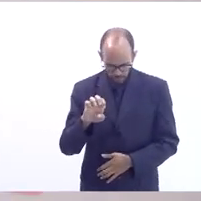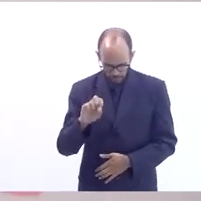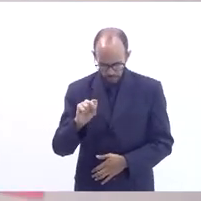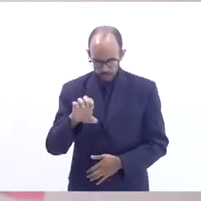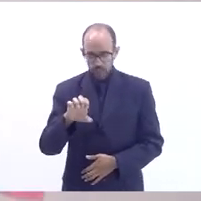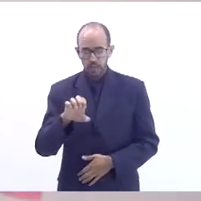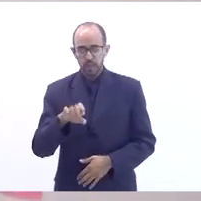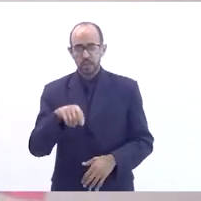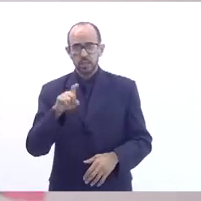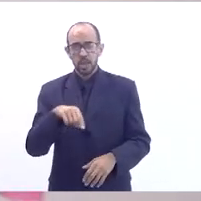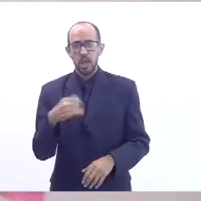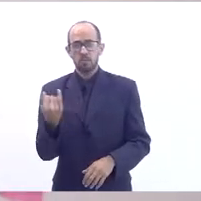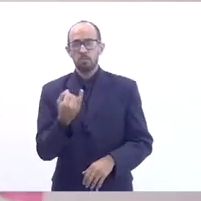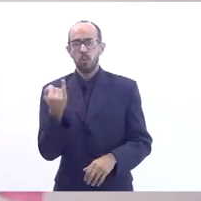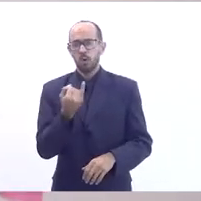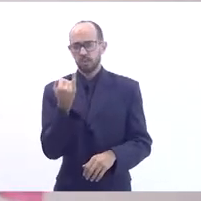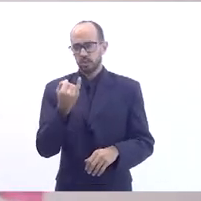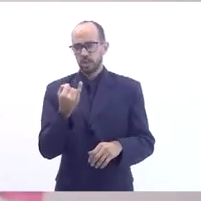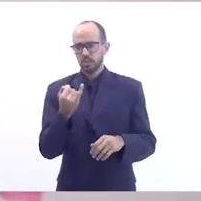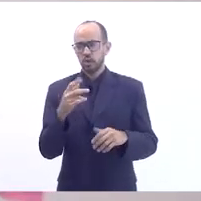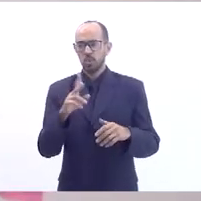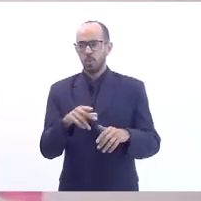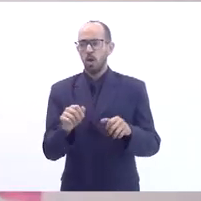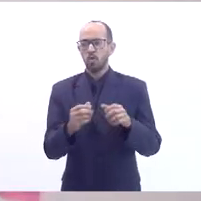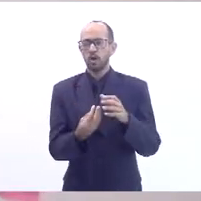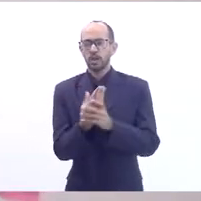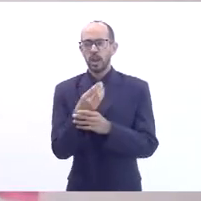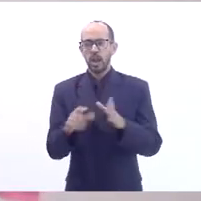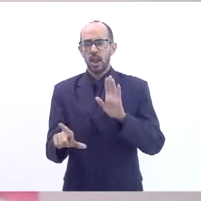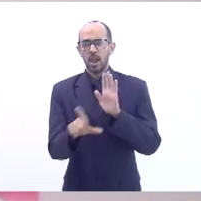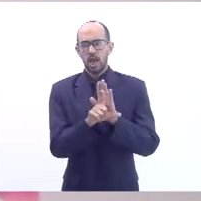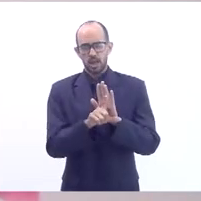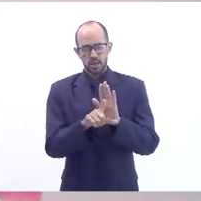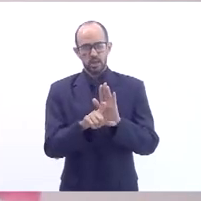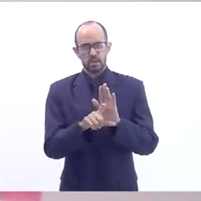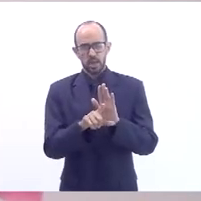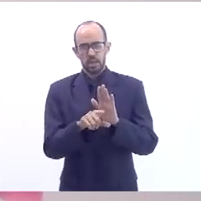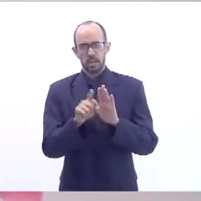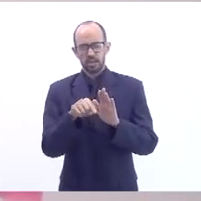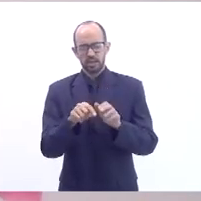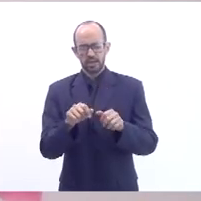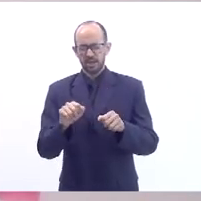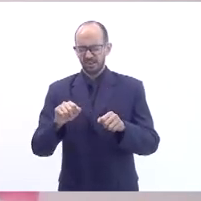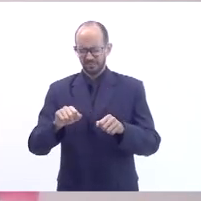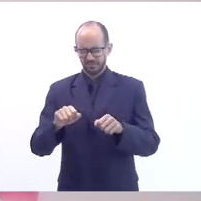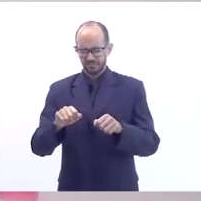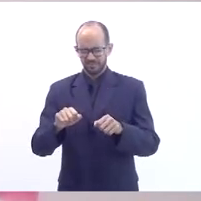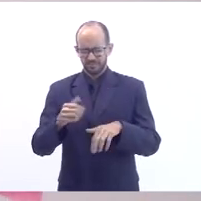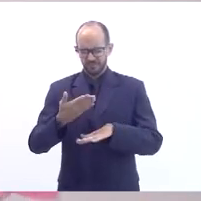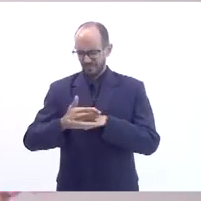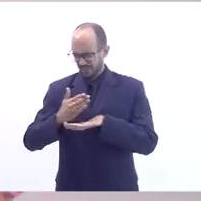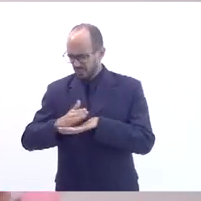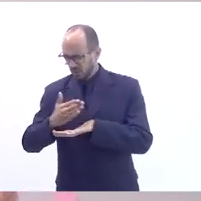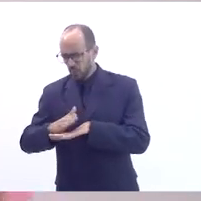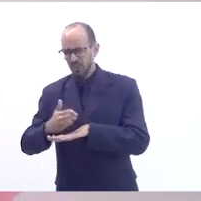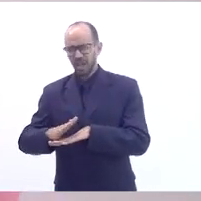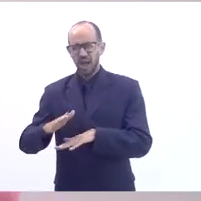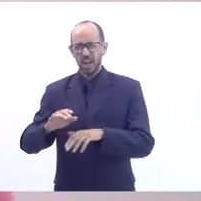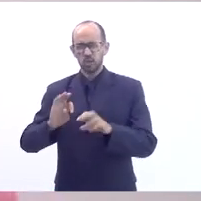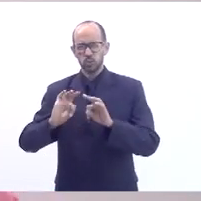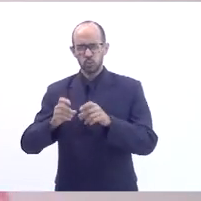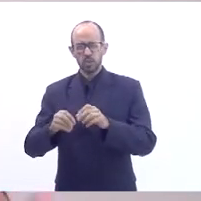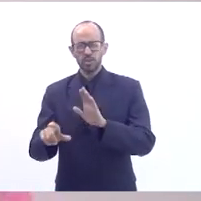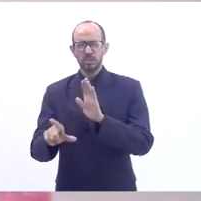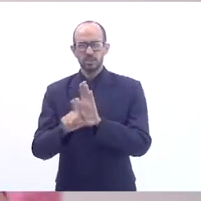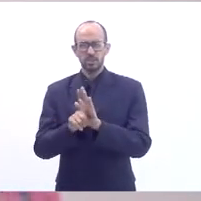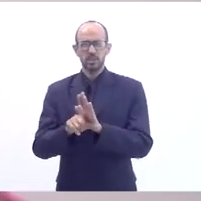tão importante quanto legislar eu acho eu consegui é cumprir executar todas as leis